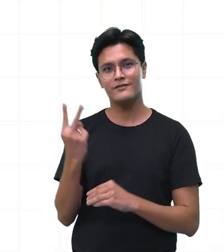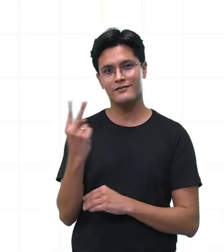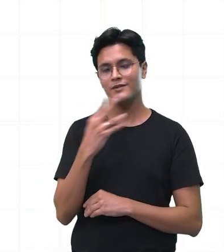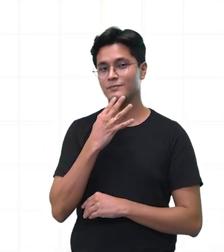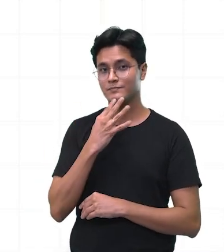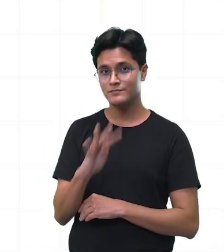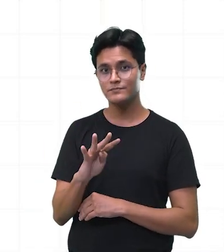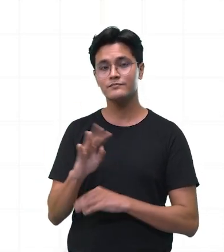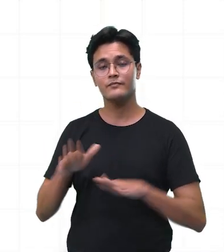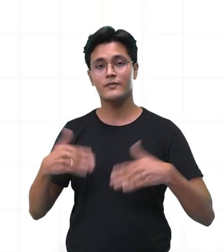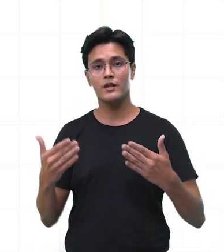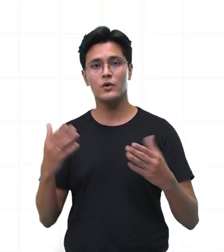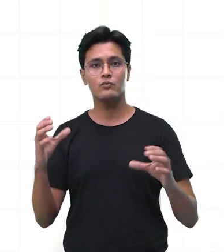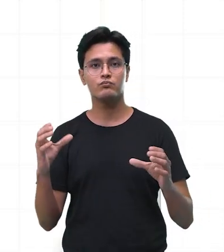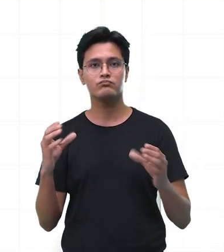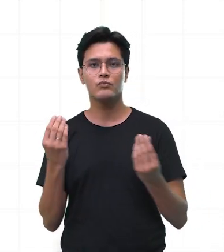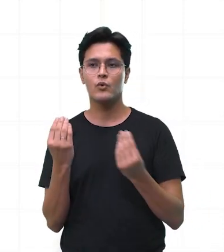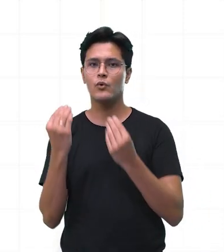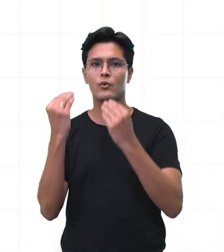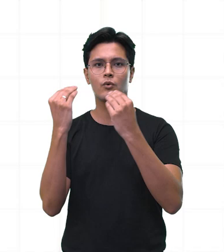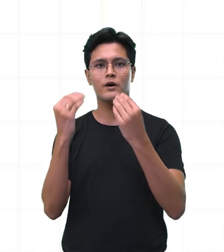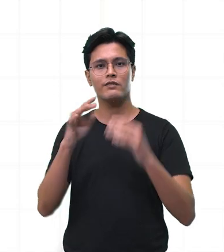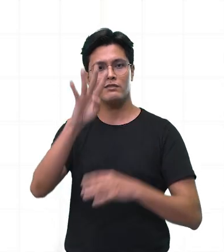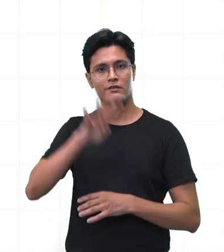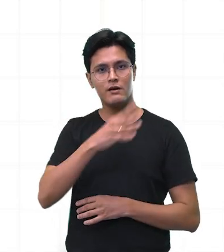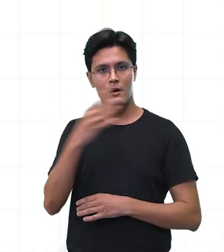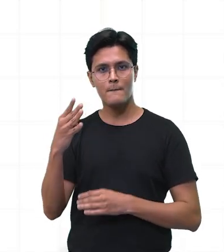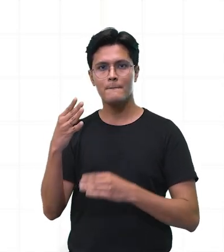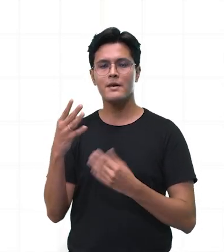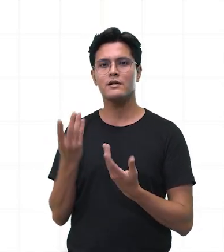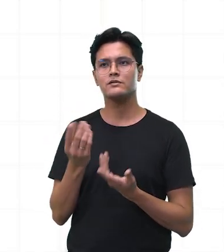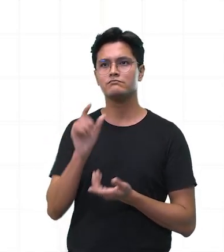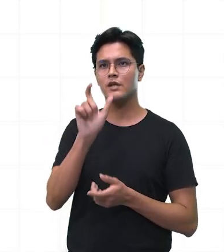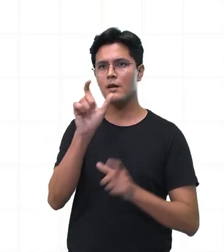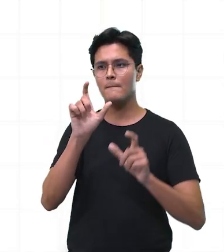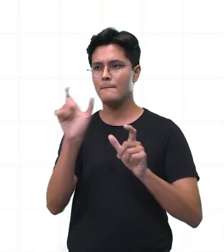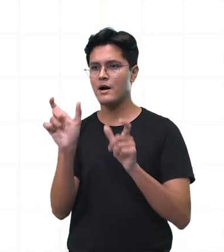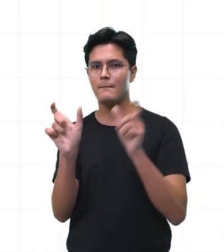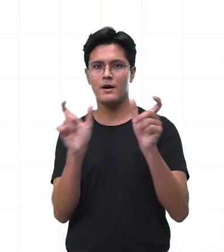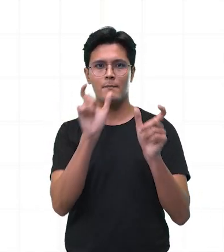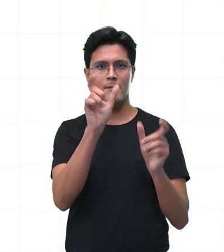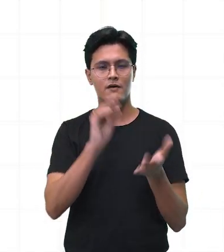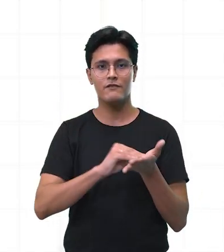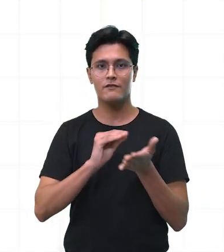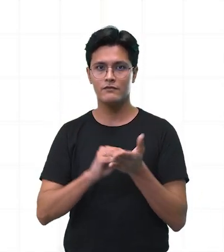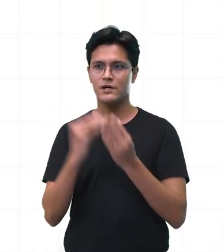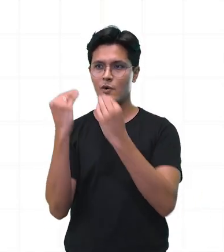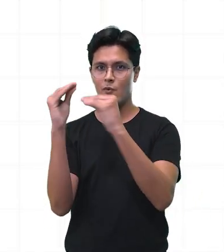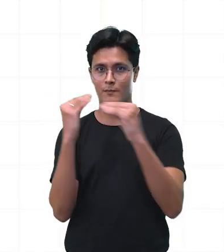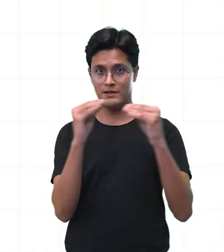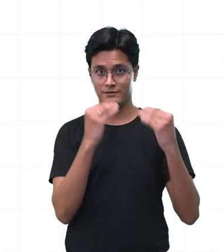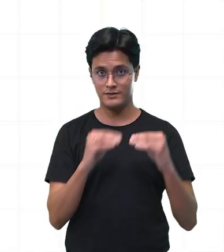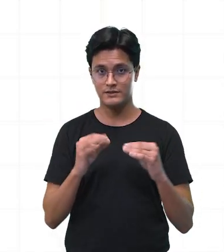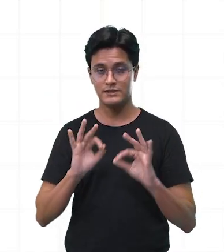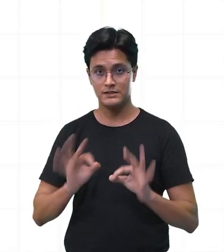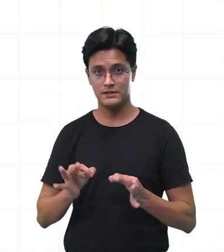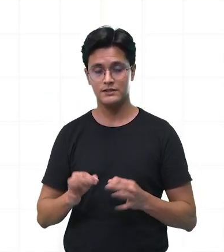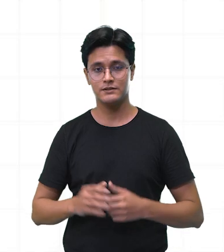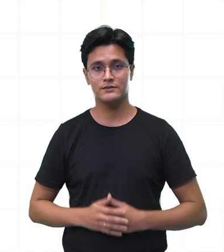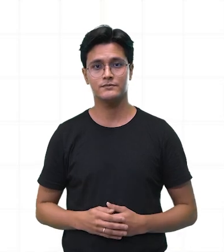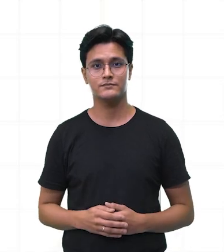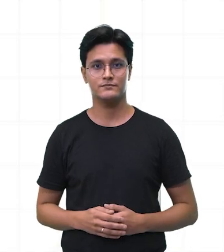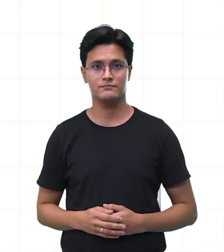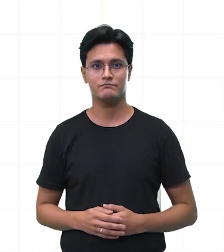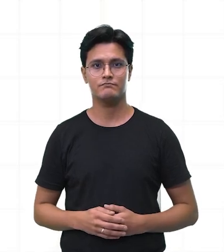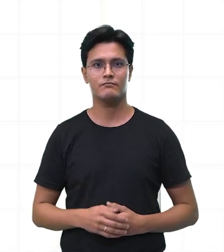desconhecidos. E nós vamos completar aqui juntos essa tabela com o que está sendo pedido. Então, vamos lá. Diz assim,